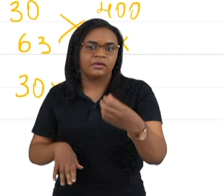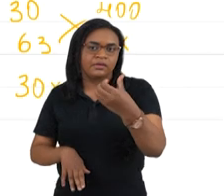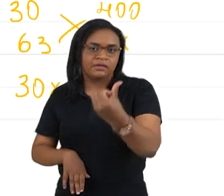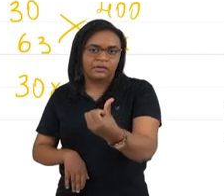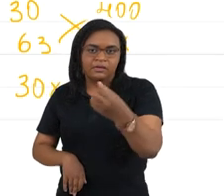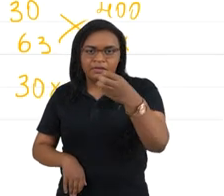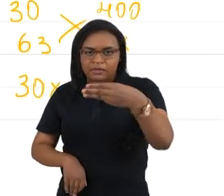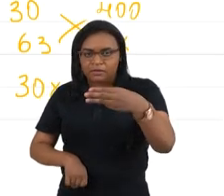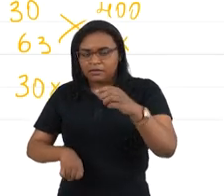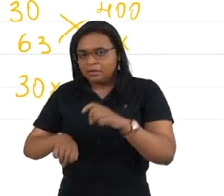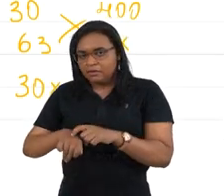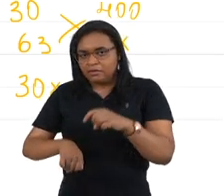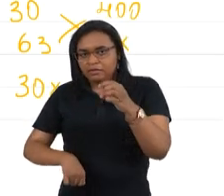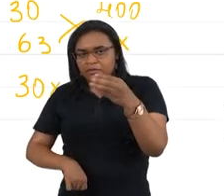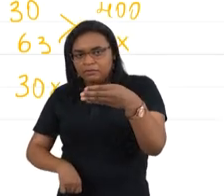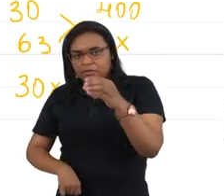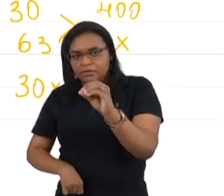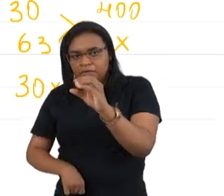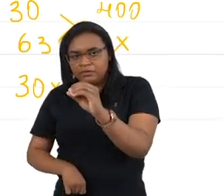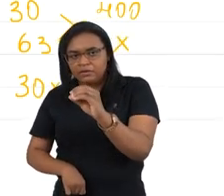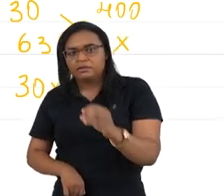400. Aí a gente calcula aqui.